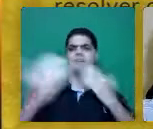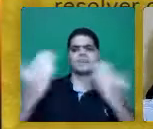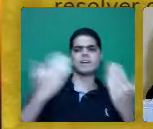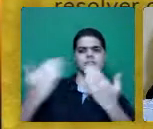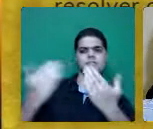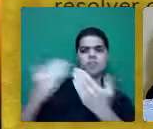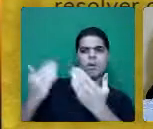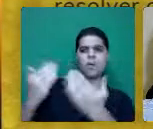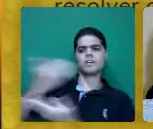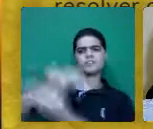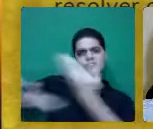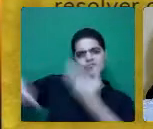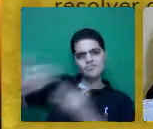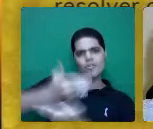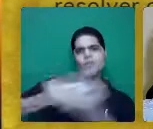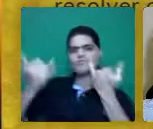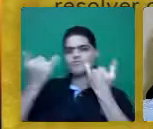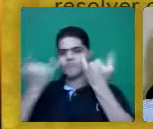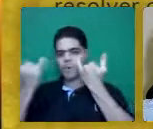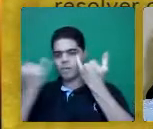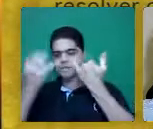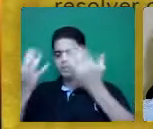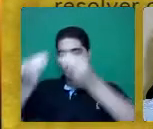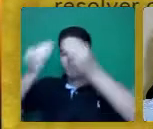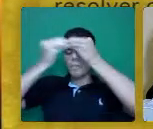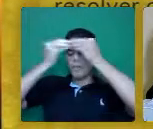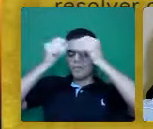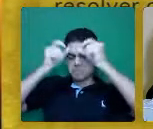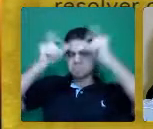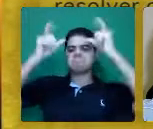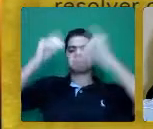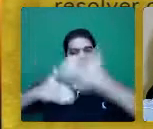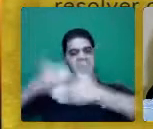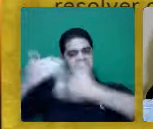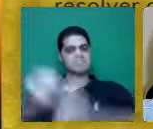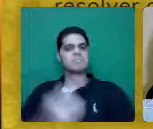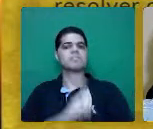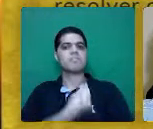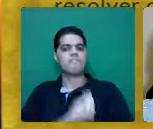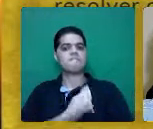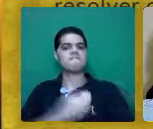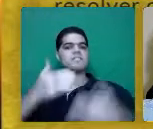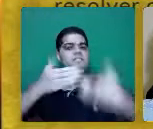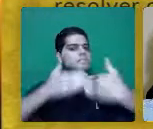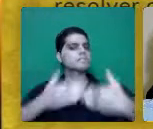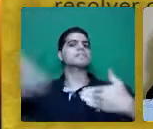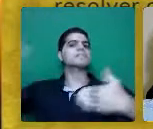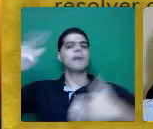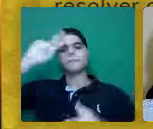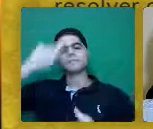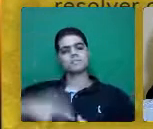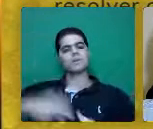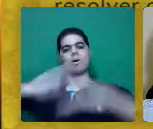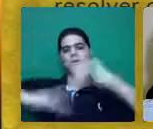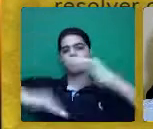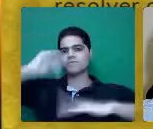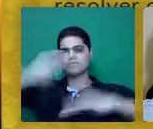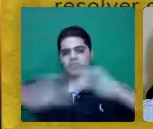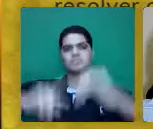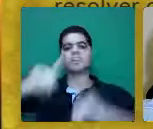conhecimento é algo que você vai conseguir levar adiante aí para a sua vida, para a sua carreira pessoal e profissional. Então, isso que é uma